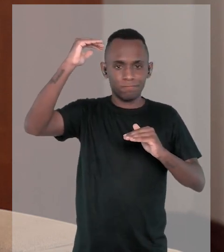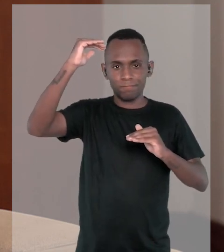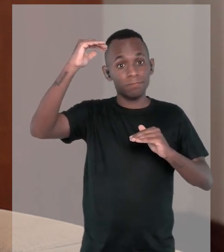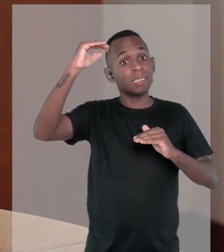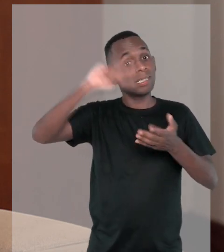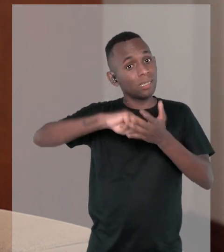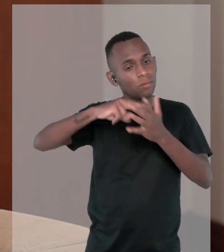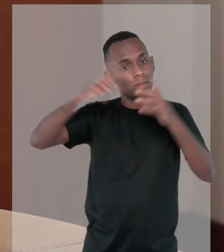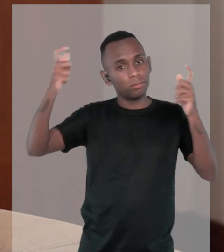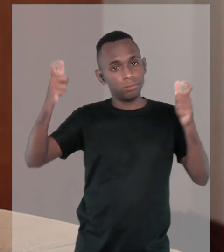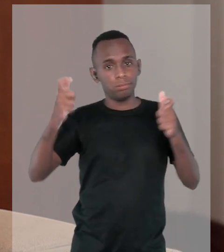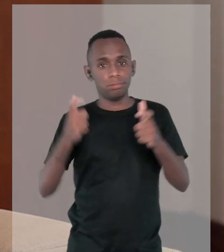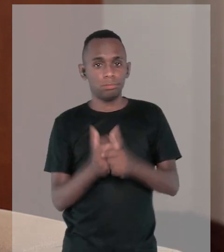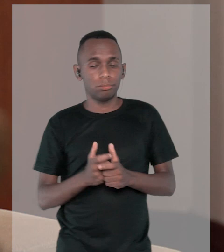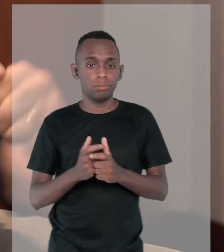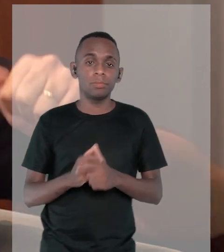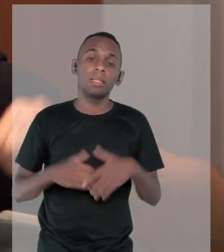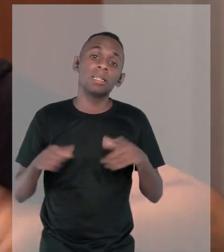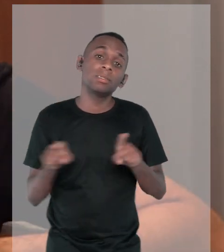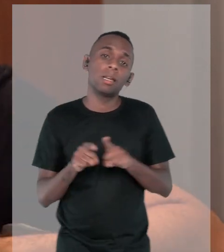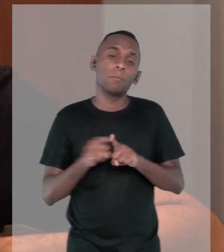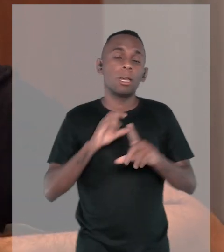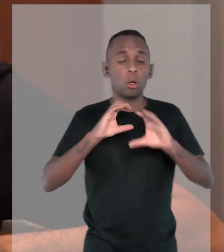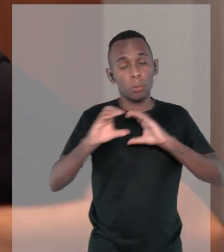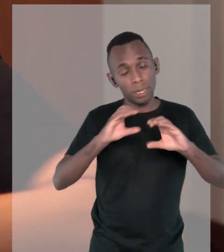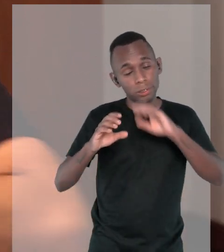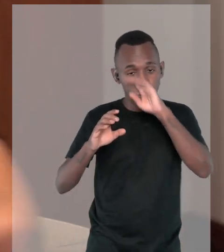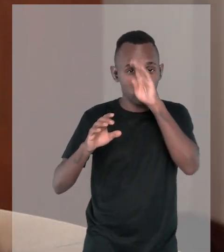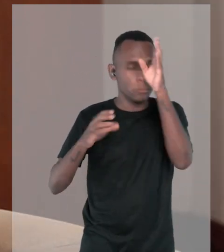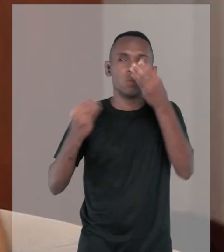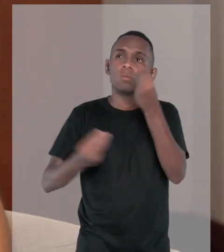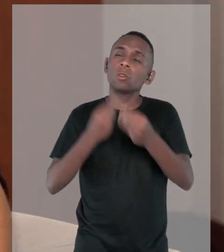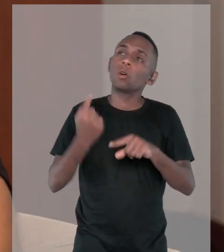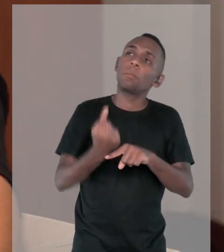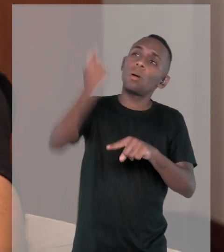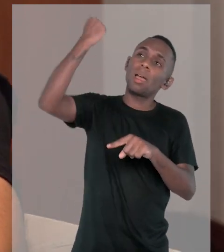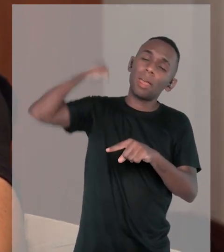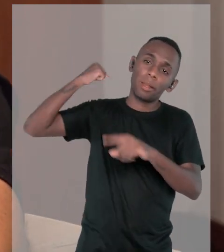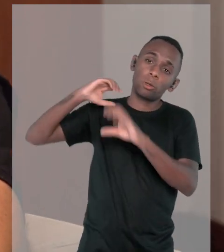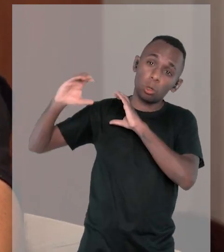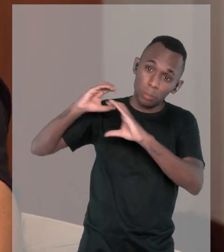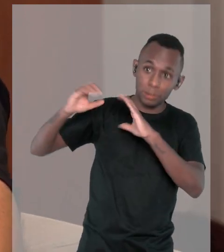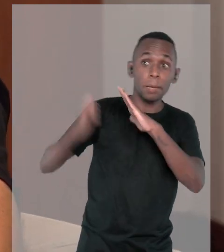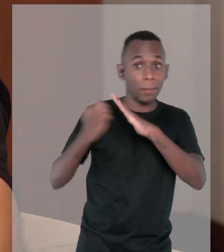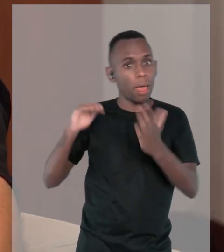está diminuindo. Aí entra a comunicação. Como é que era a comunicação no passado? Em muitas empresas ainda é. Eu